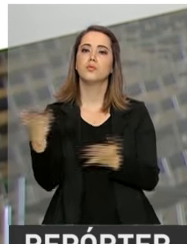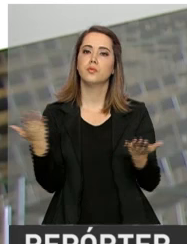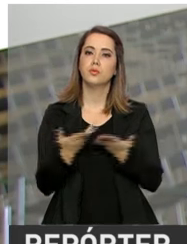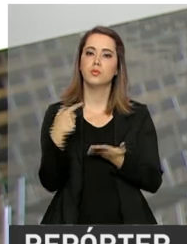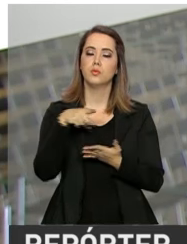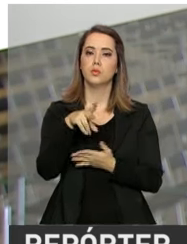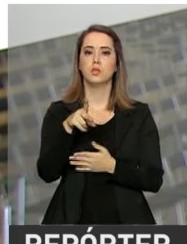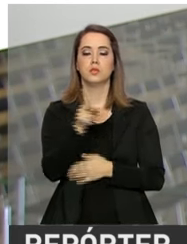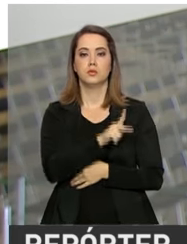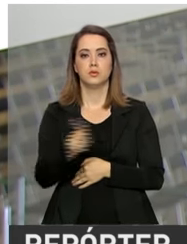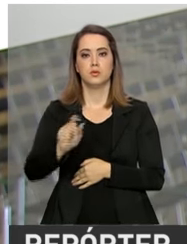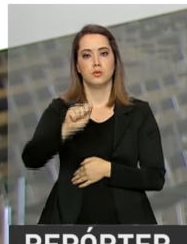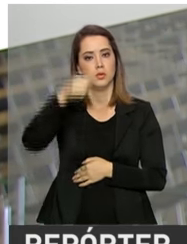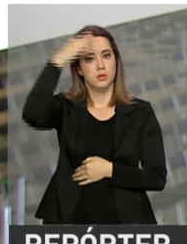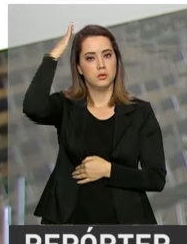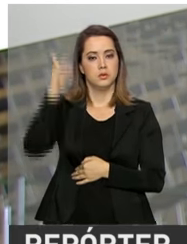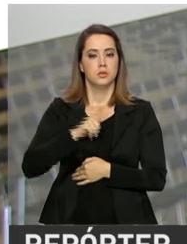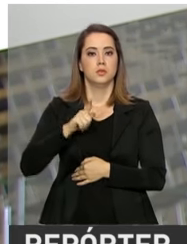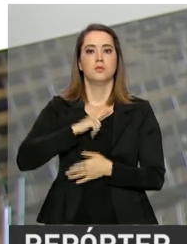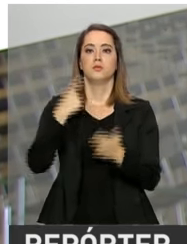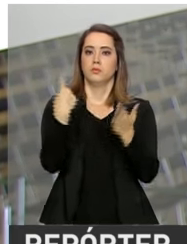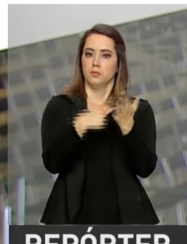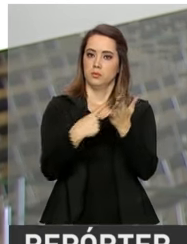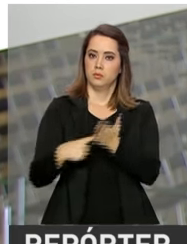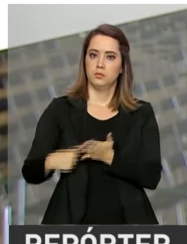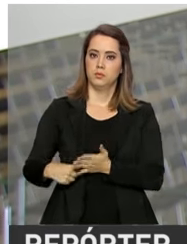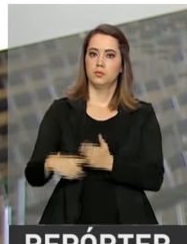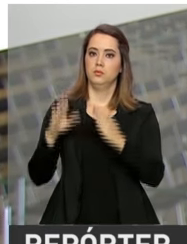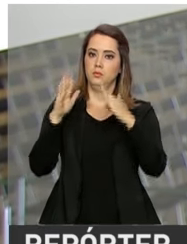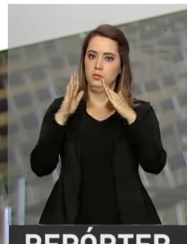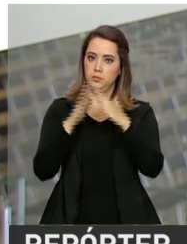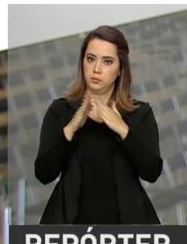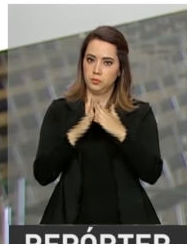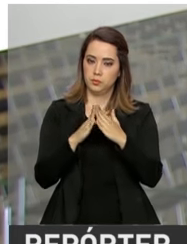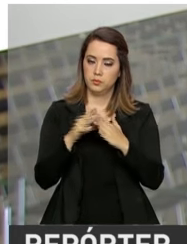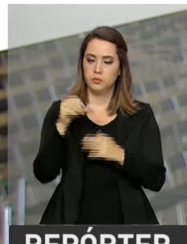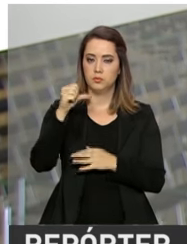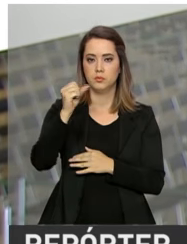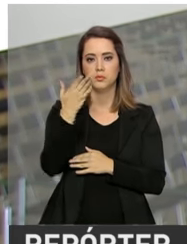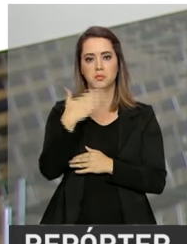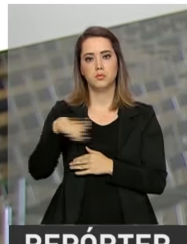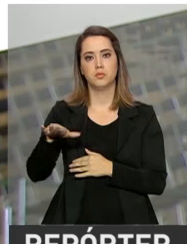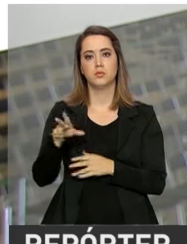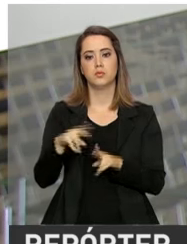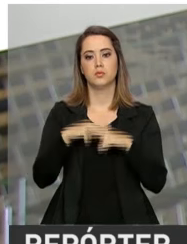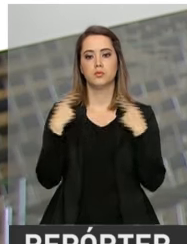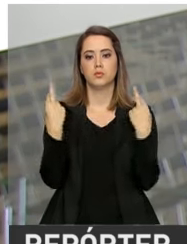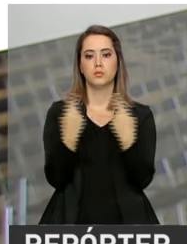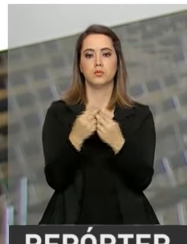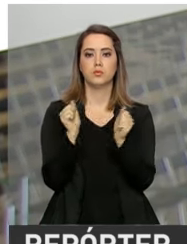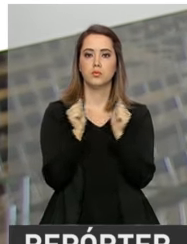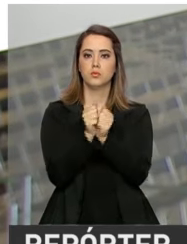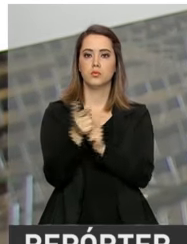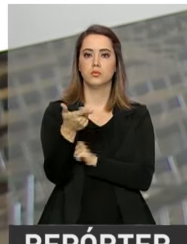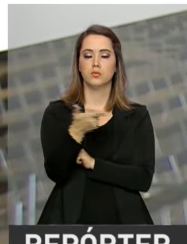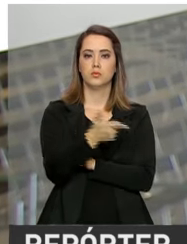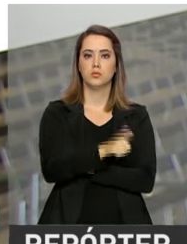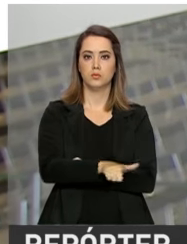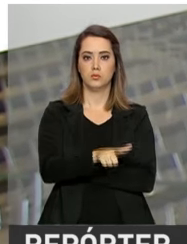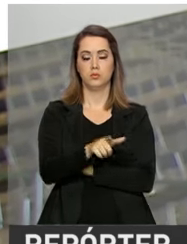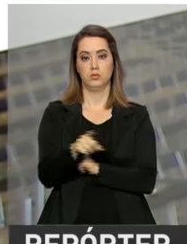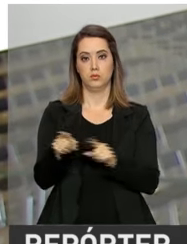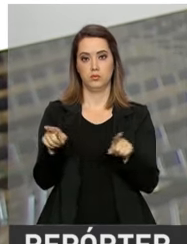em exercício michel temer tem agenda no palácio do jaburu as 96 ele se reuniu com os líderes da base aliada do governo na câmara